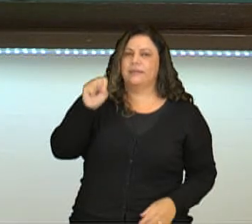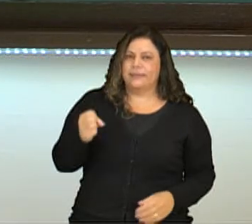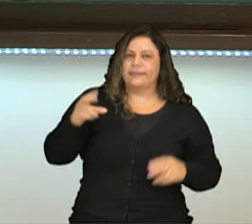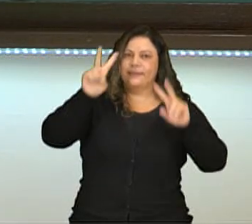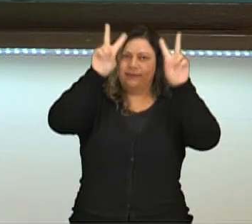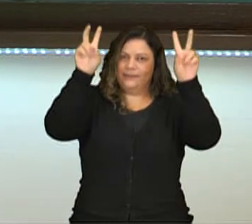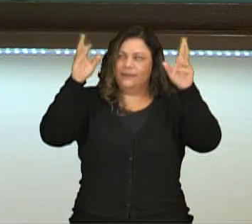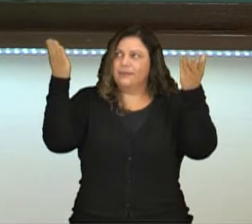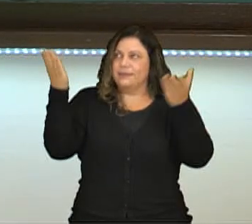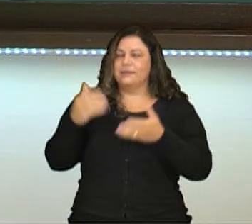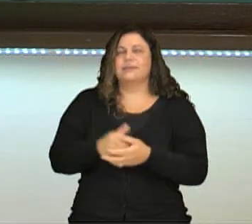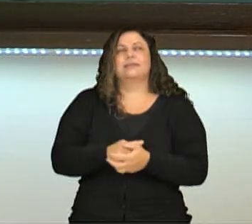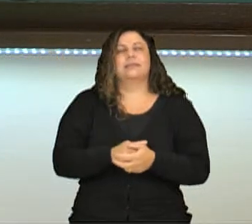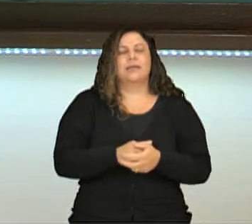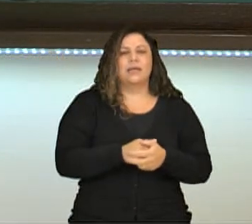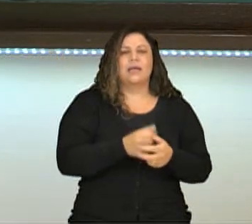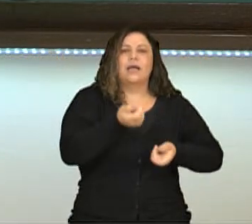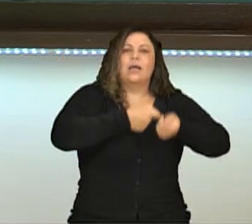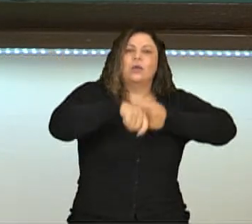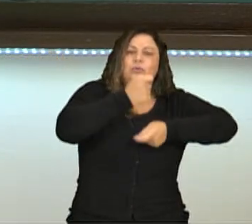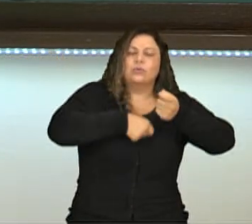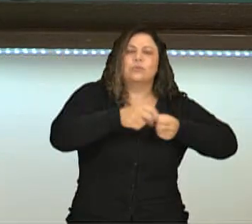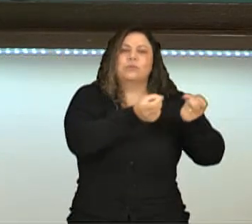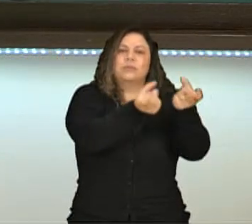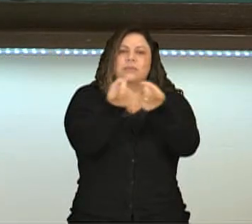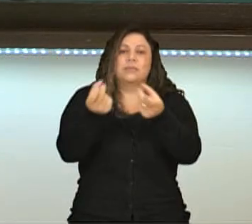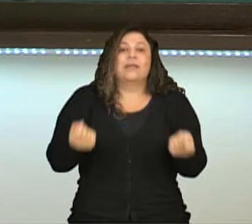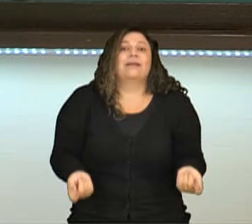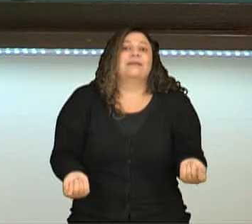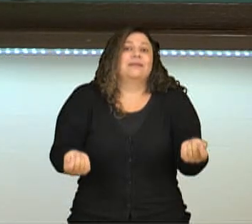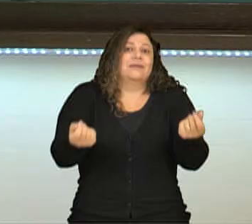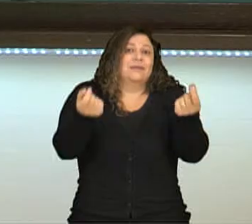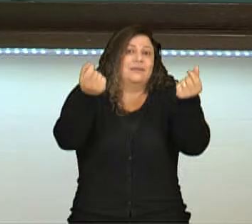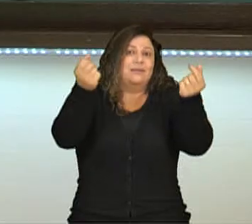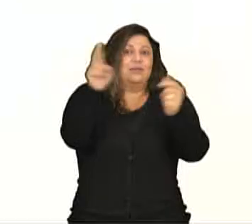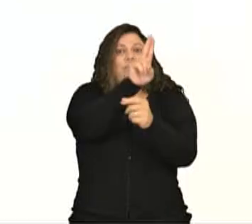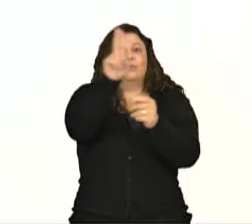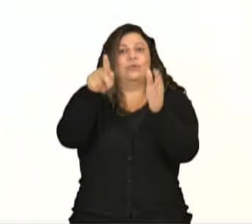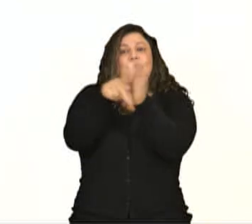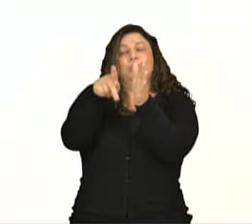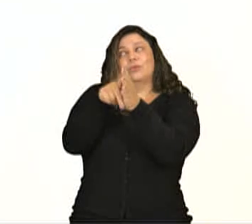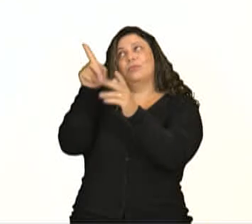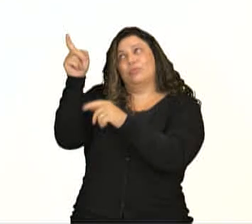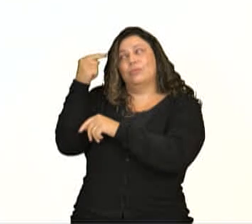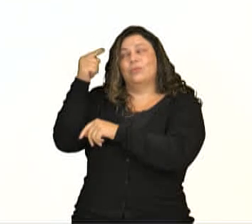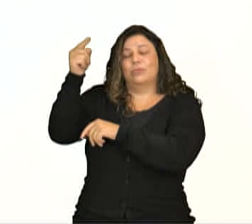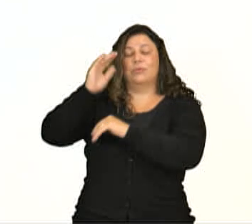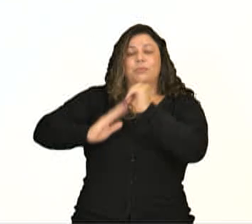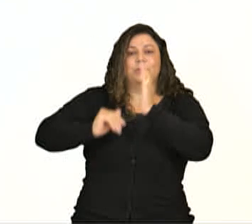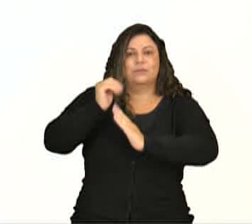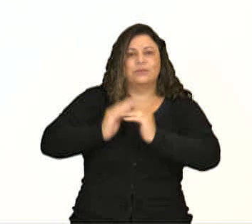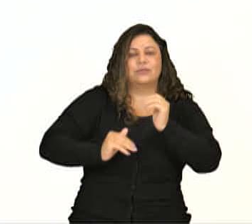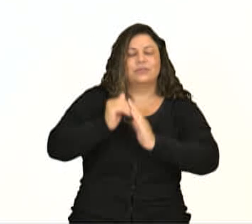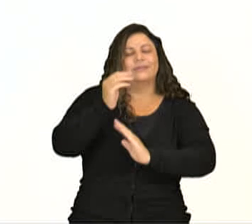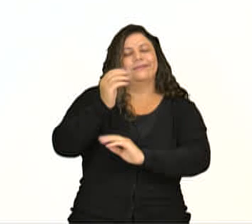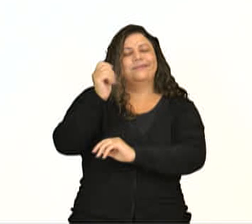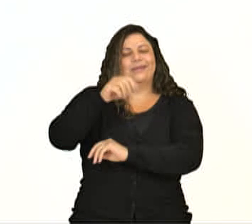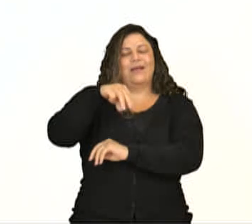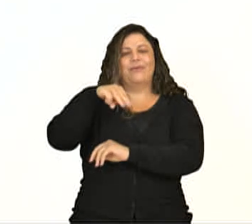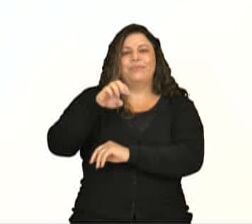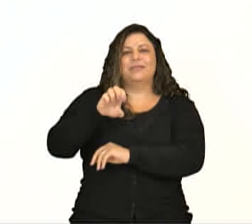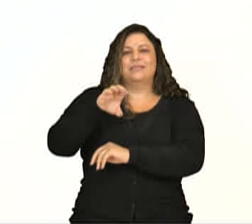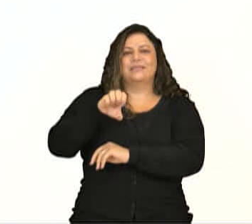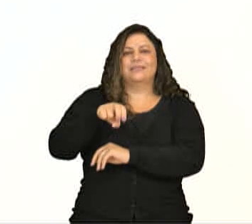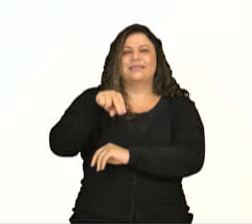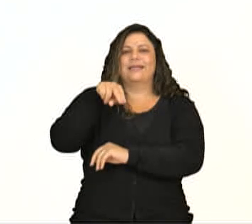comerciantes ricos eram chamados de mecenas, praticavam o mecenato. Eles queriam